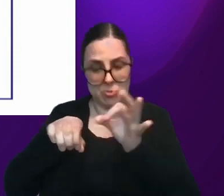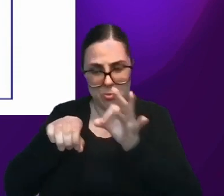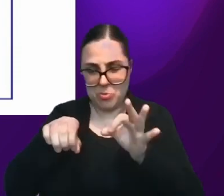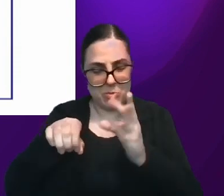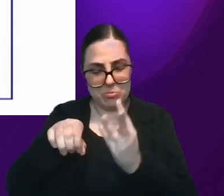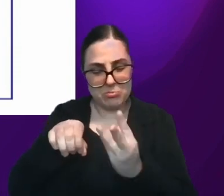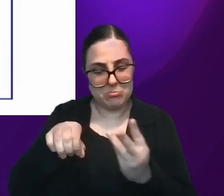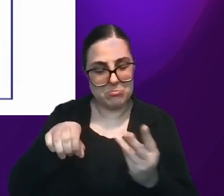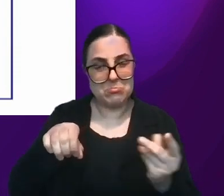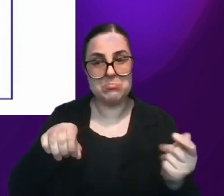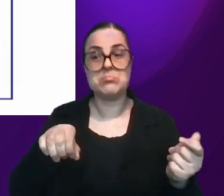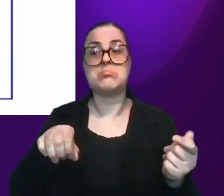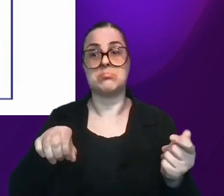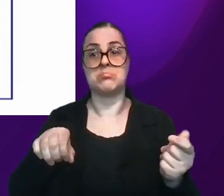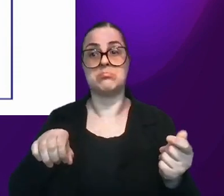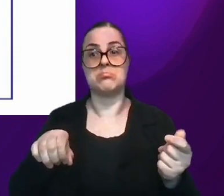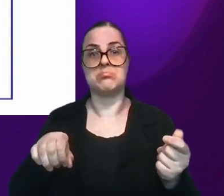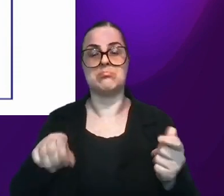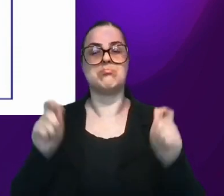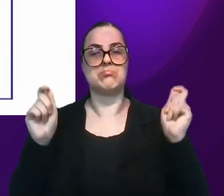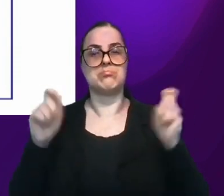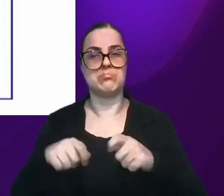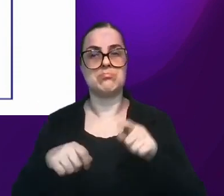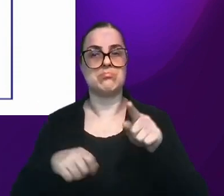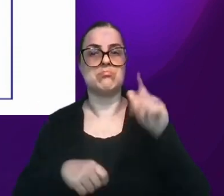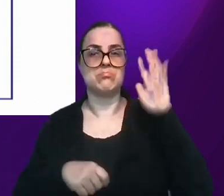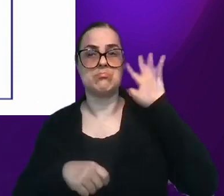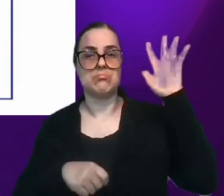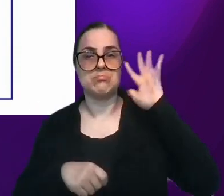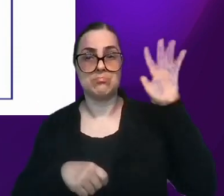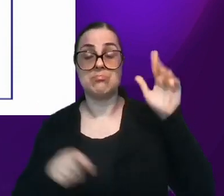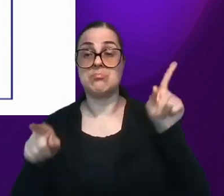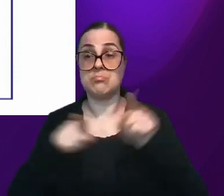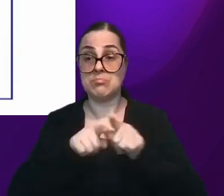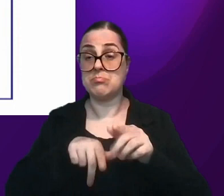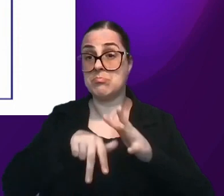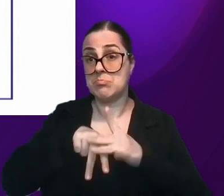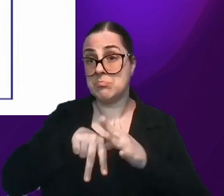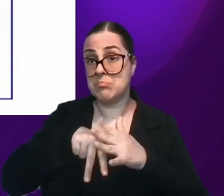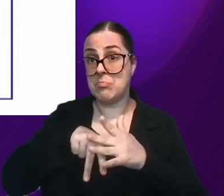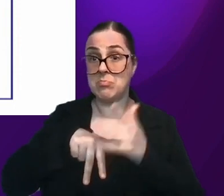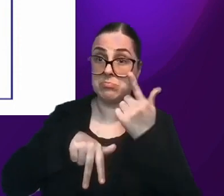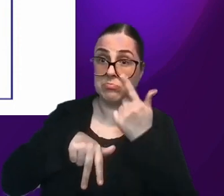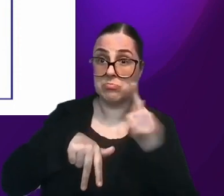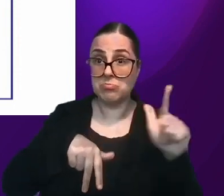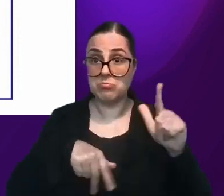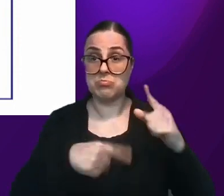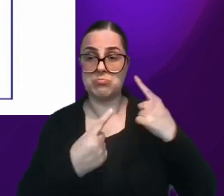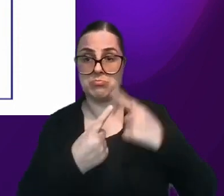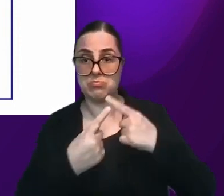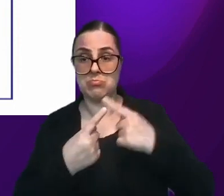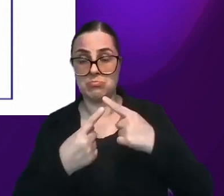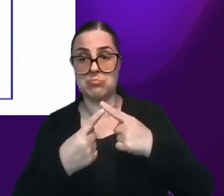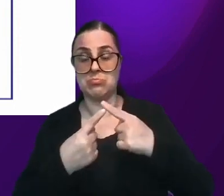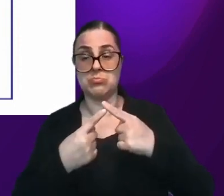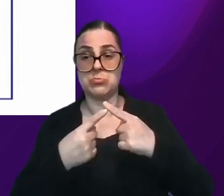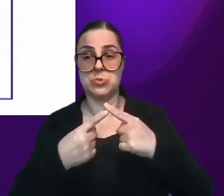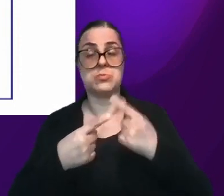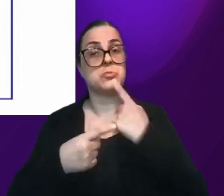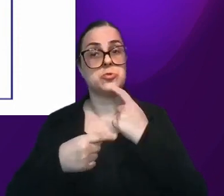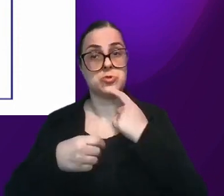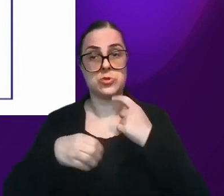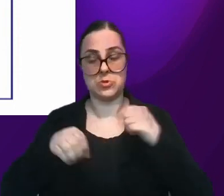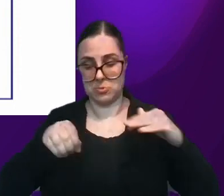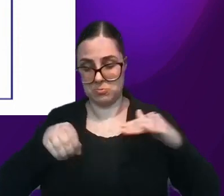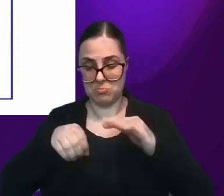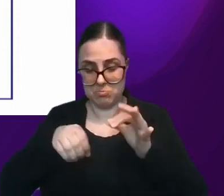e previsibilidade, mesmo em pacientes com outras modalidades de anticoagulação, como nós vamos ver, ao longo